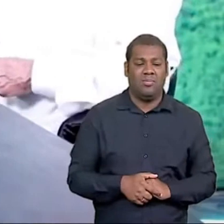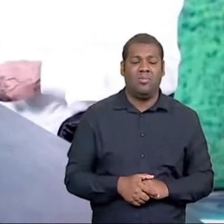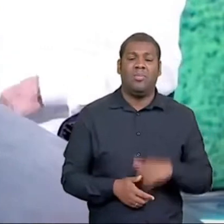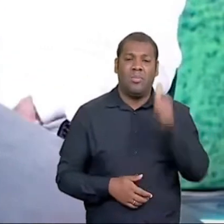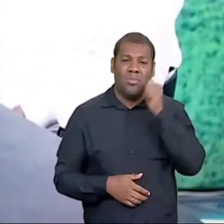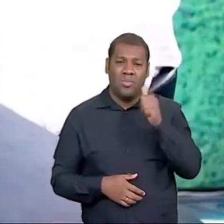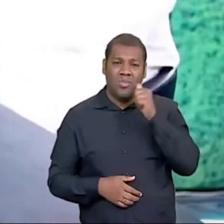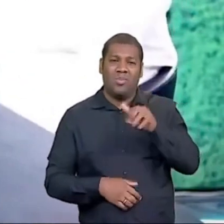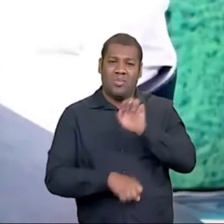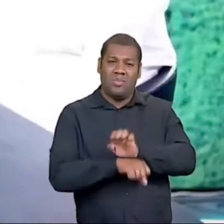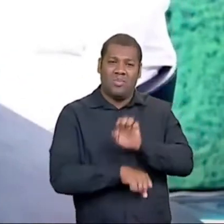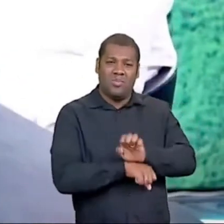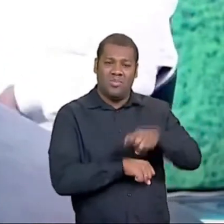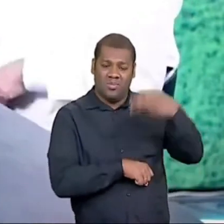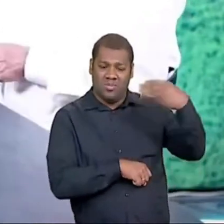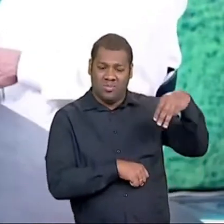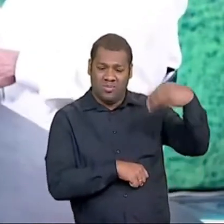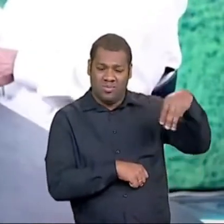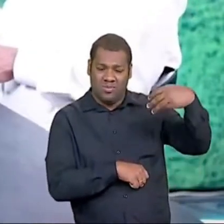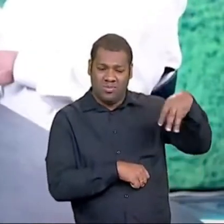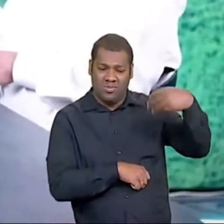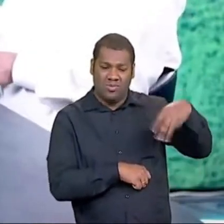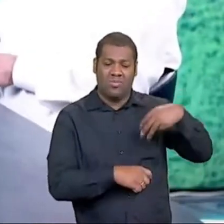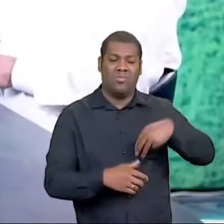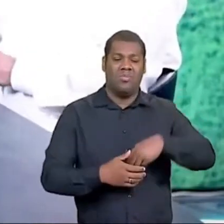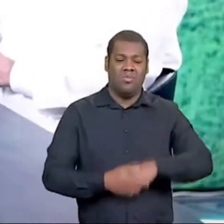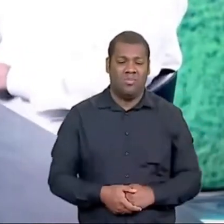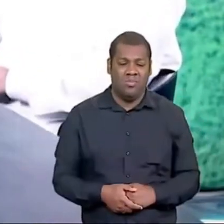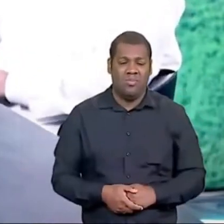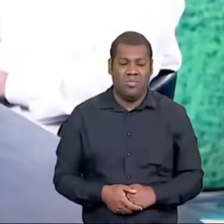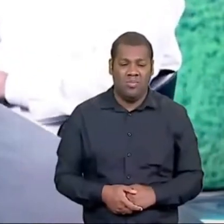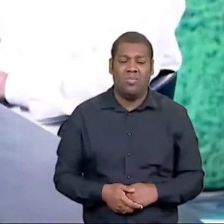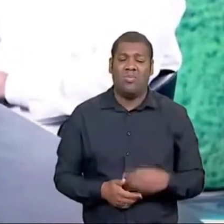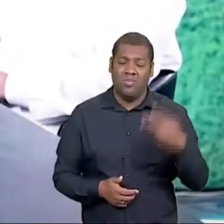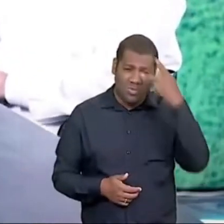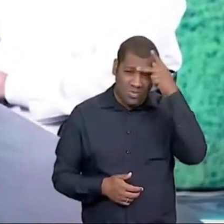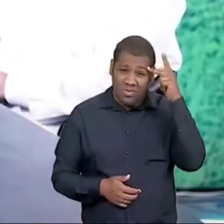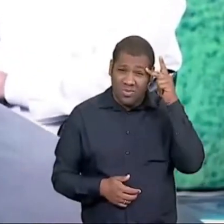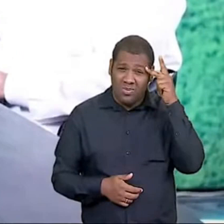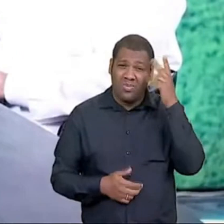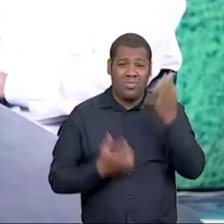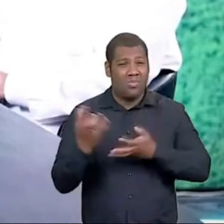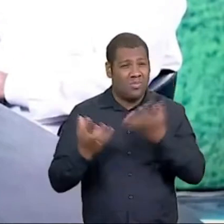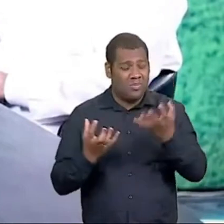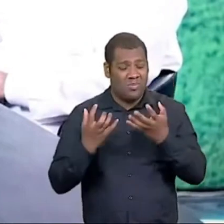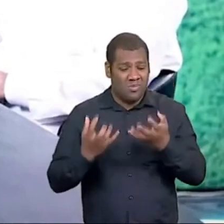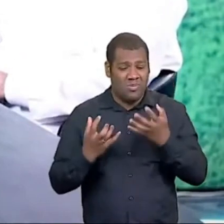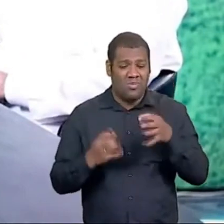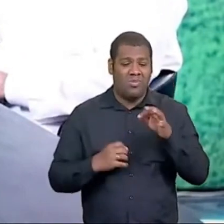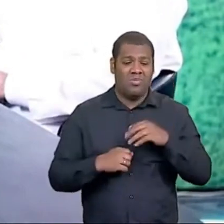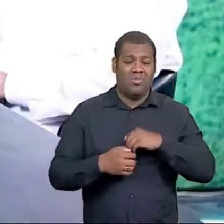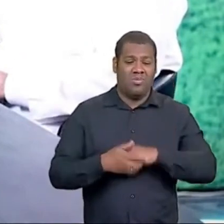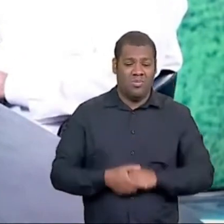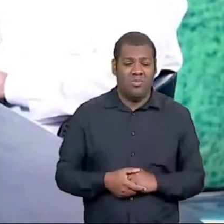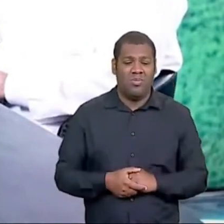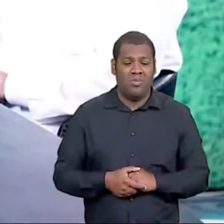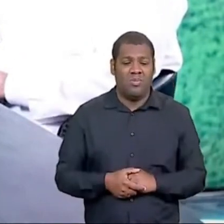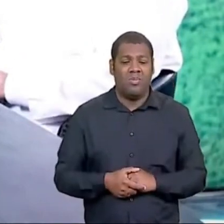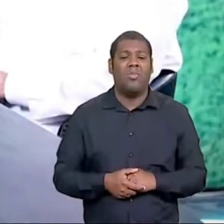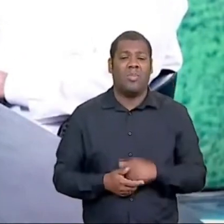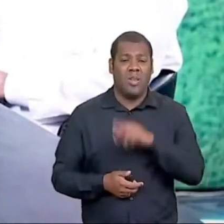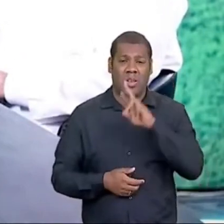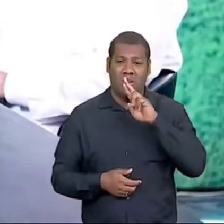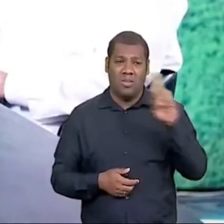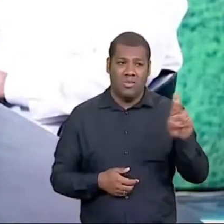que fala exatamente em nome dessas pessoas que querem se organizar. Porque a gente viu aqui nesses diálogos amazônicos tanta gente